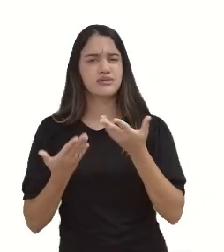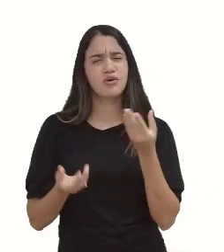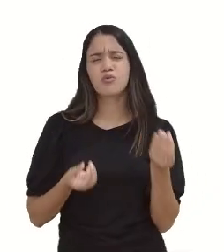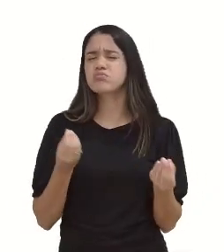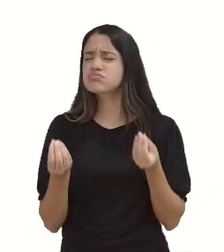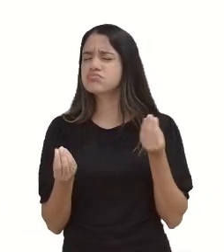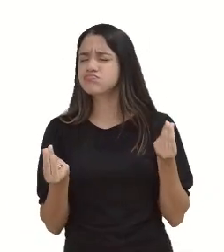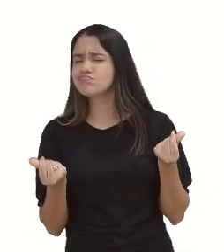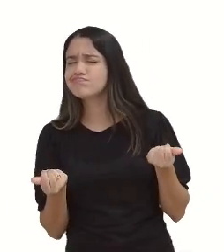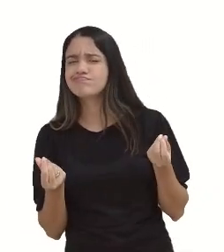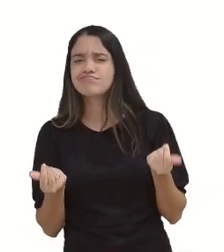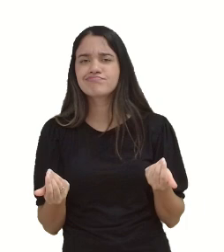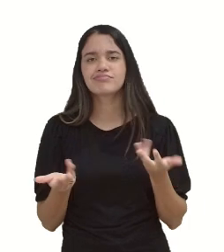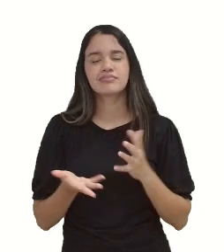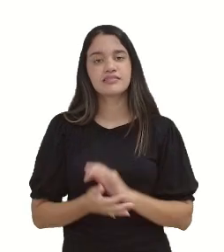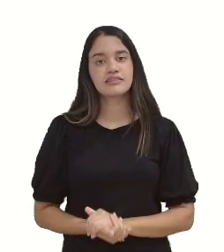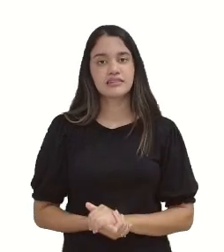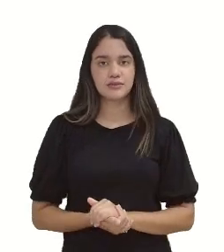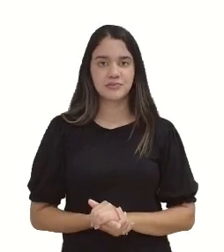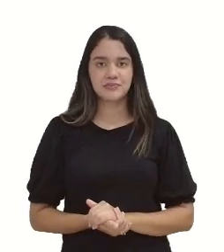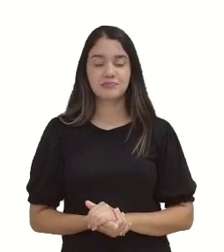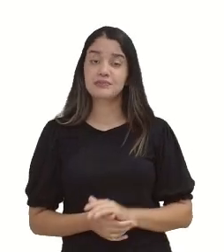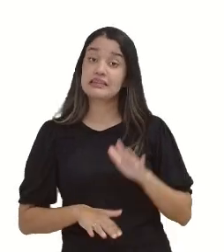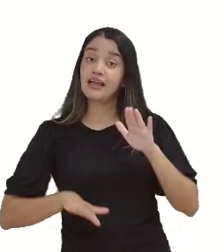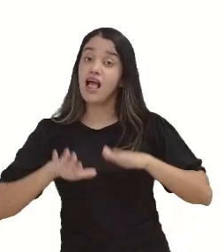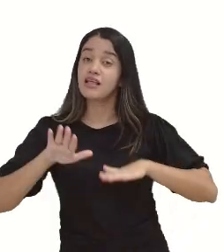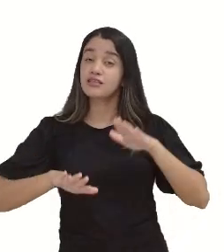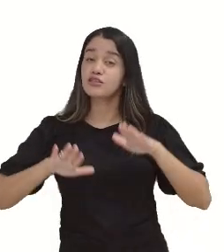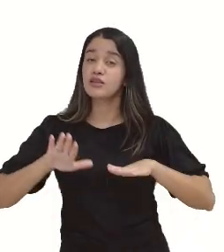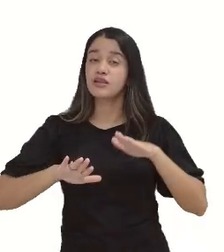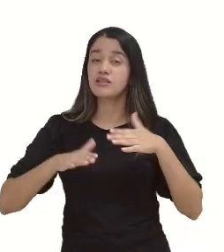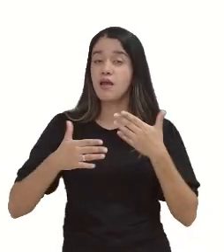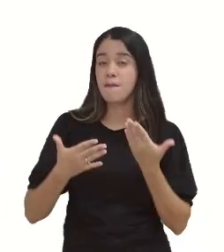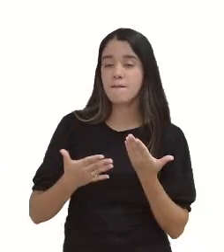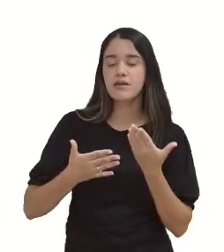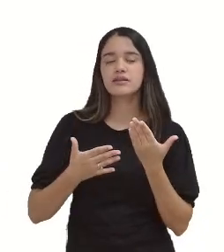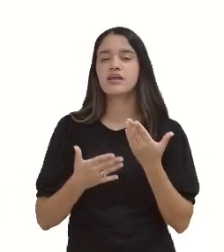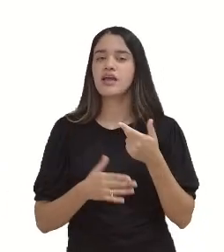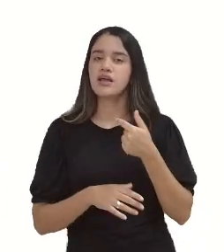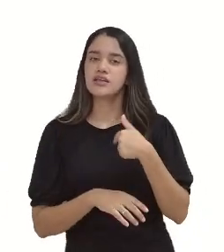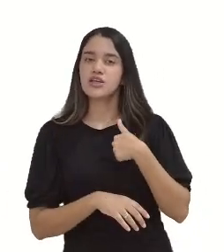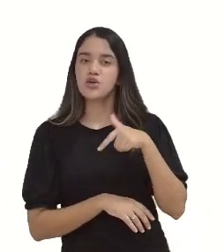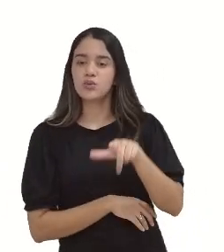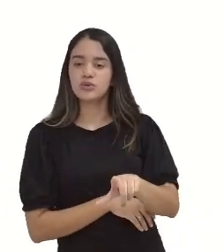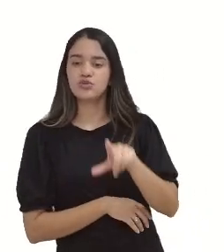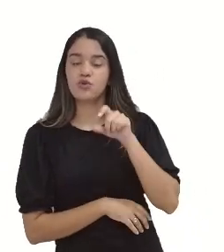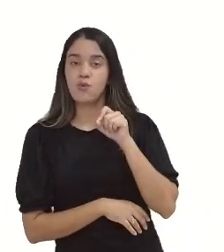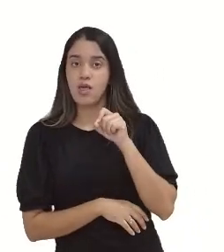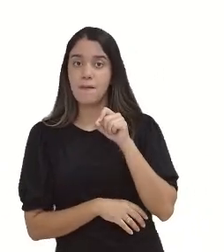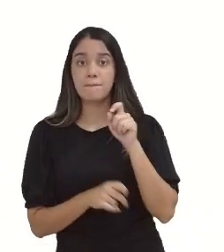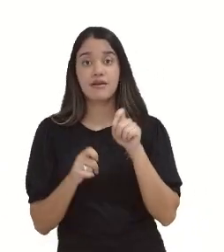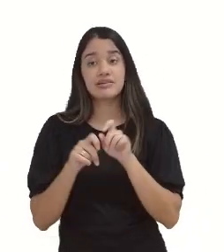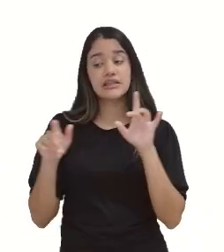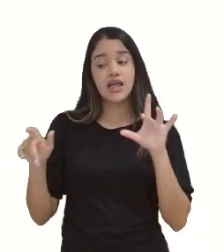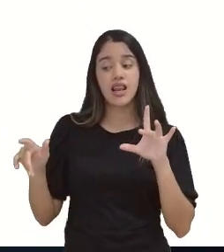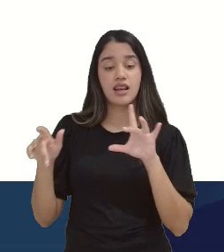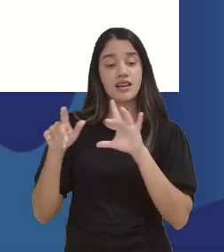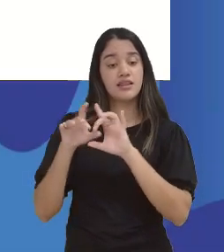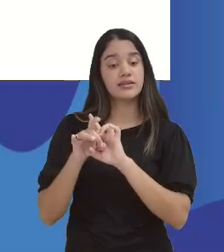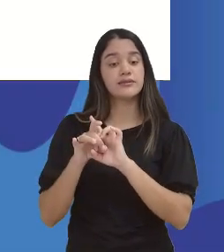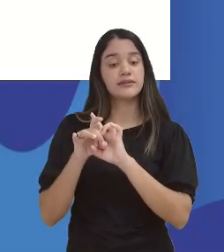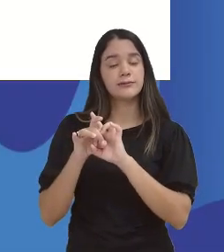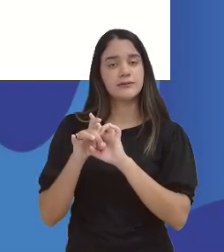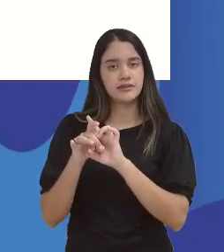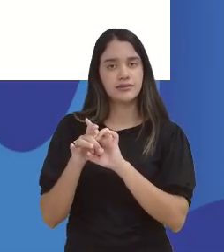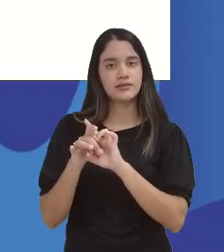assim, professora? É que o seguinte, dependendo da conjunção que eu escolher para fazer uma ligação entre